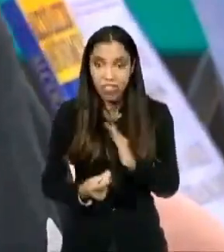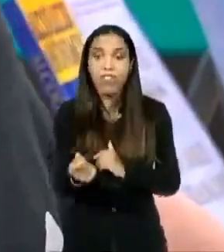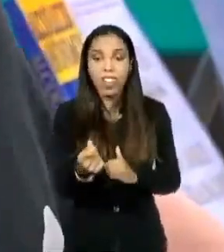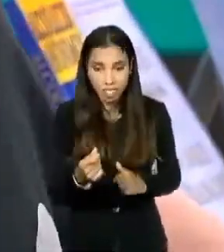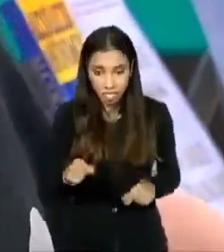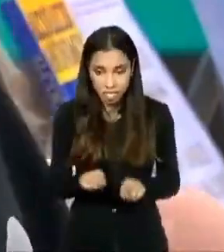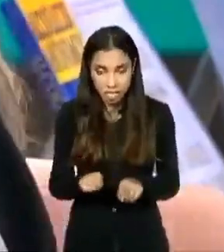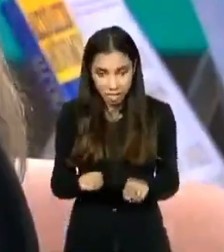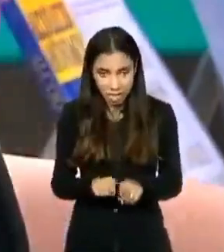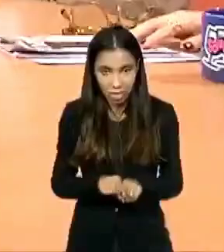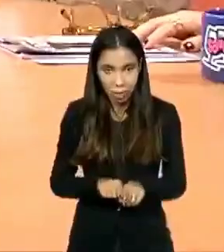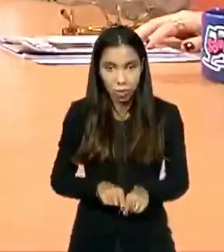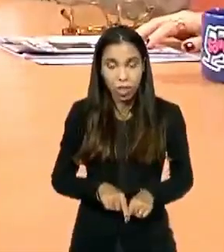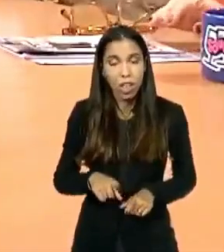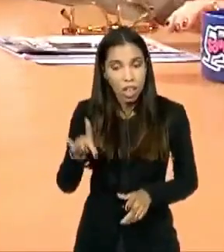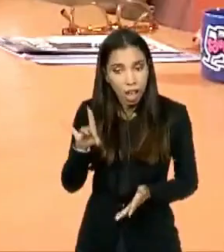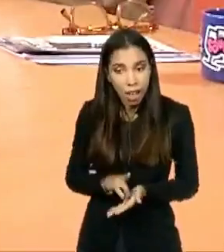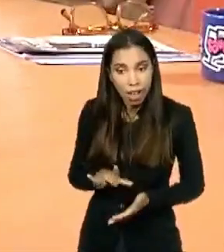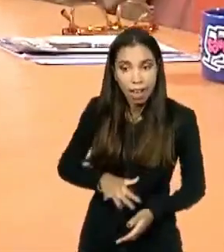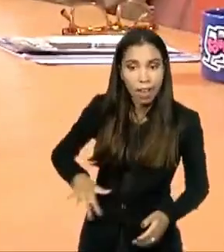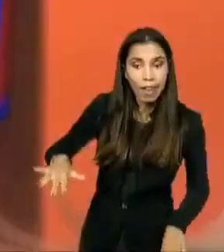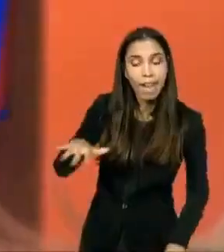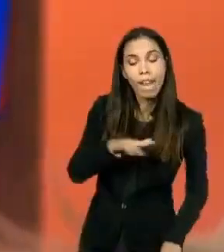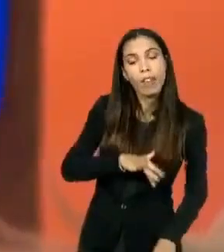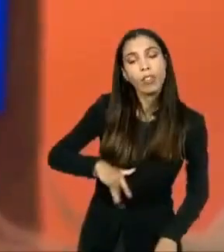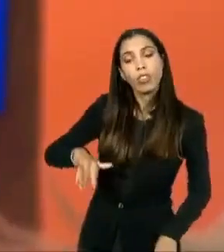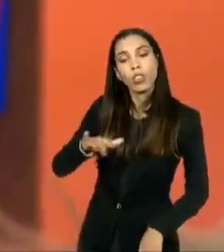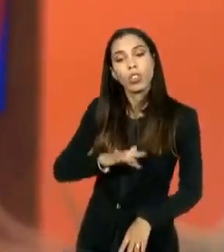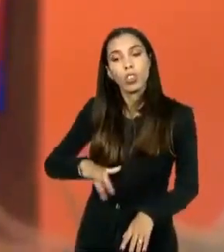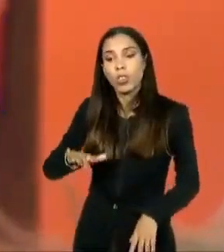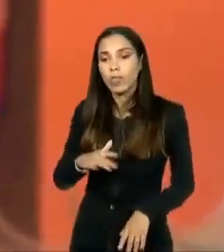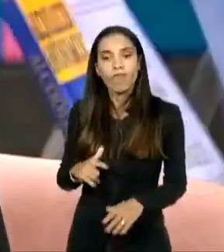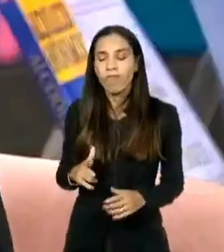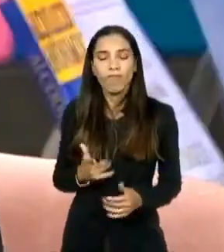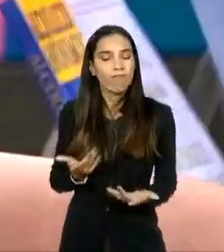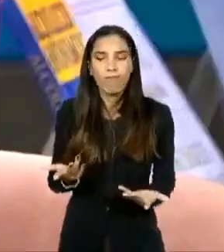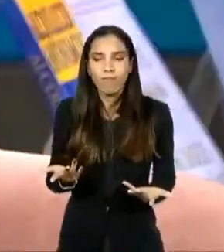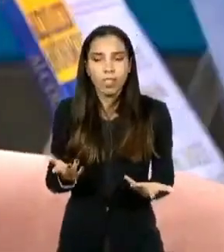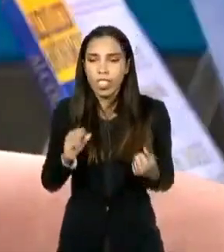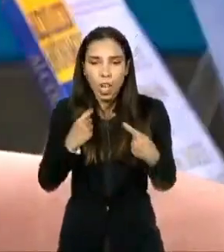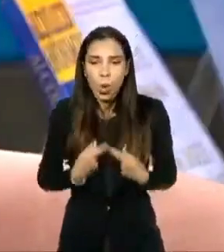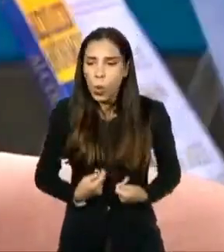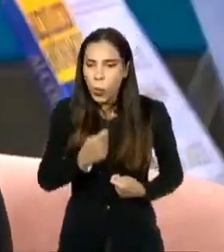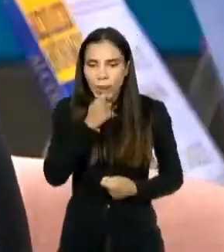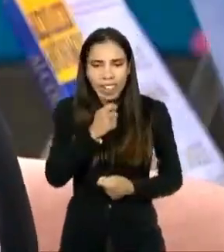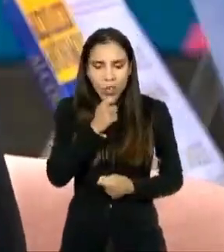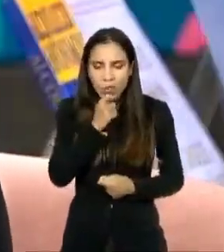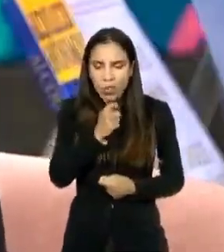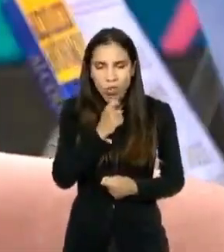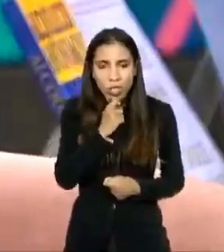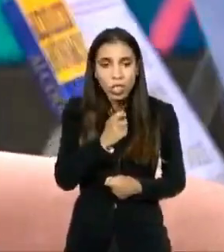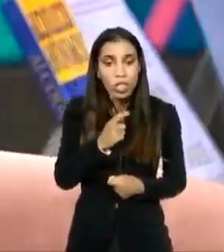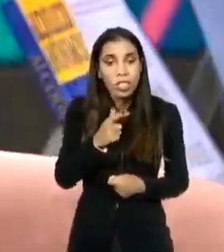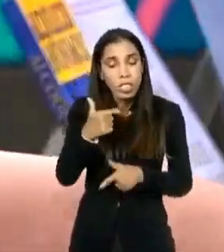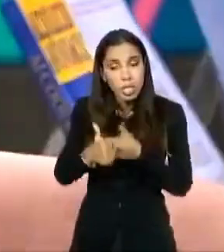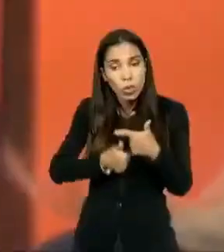aí você se dá com essa realidade que ela é absolutamente desumana. Então, o seu trabalho como cineasta, realmente você